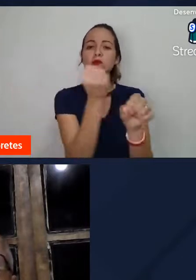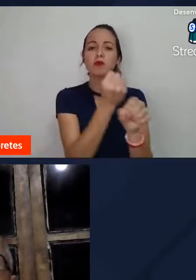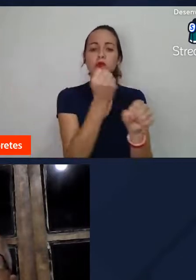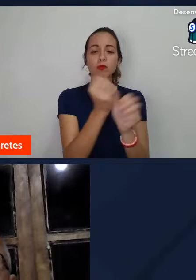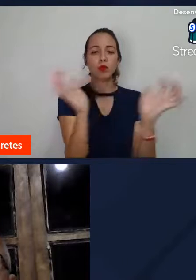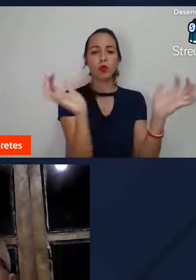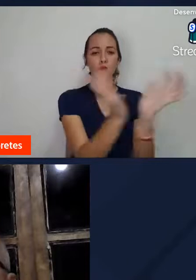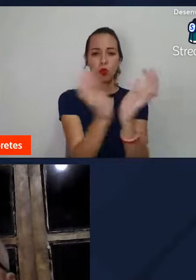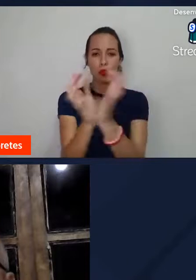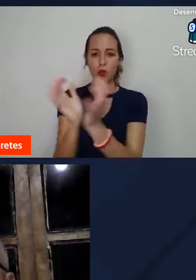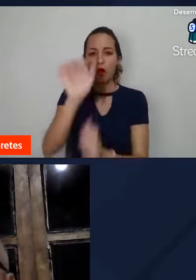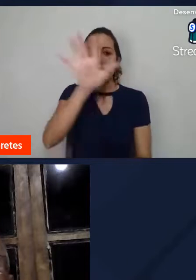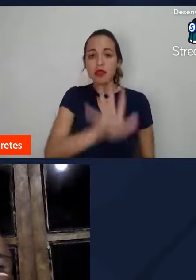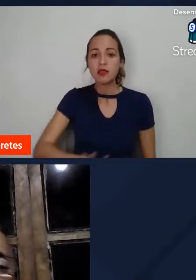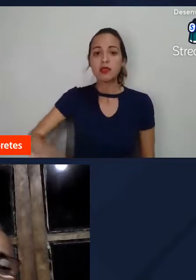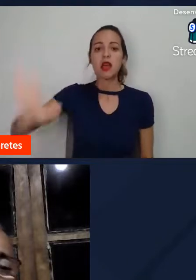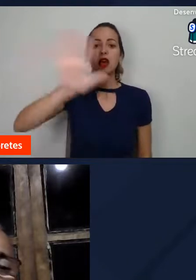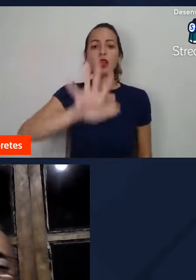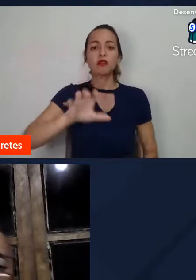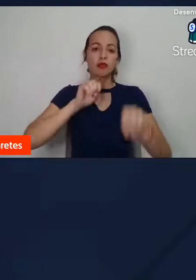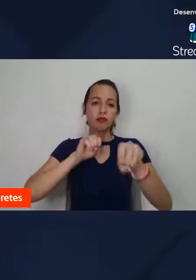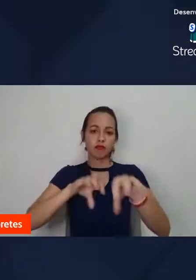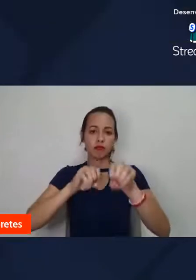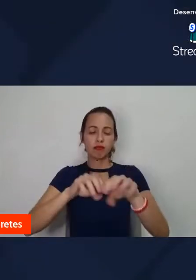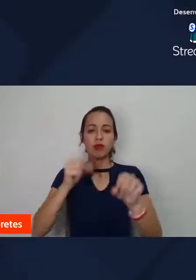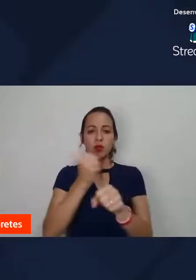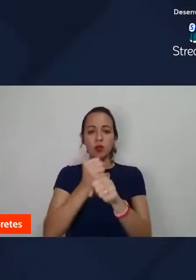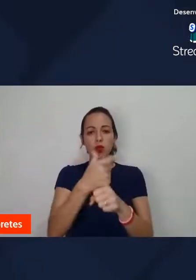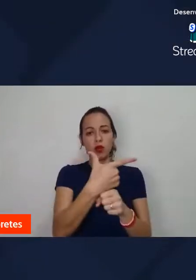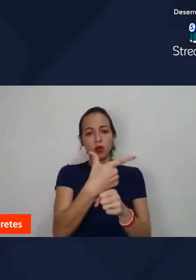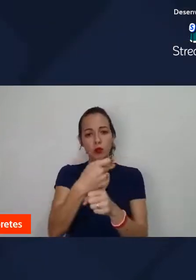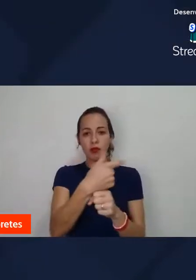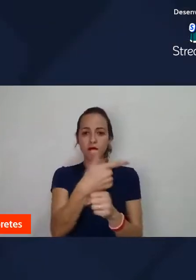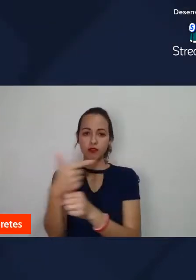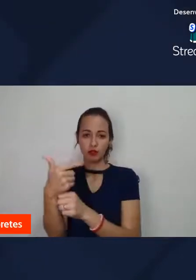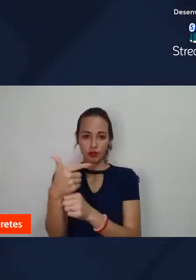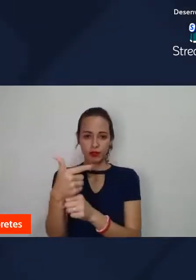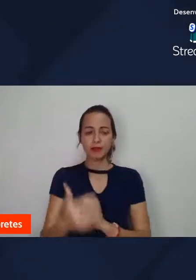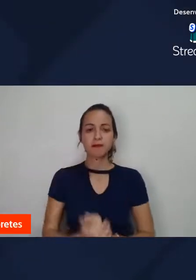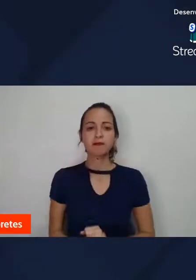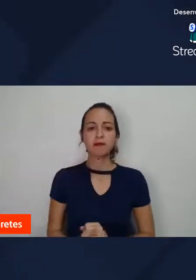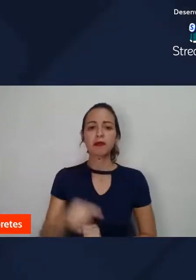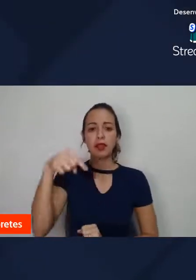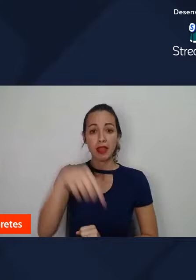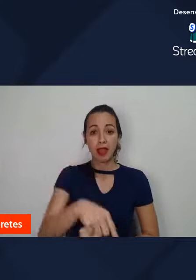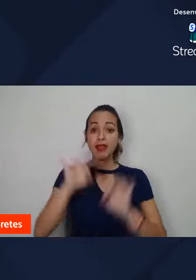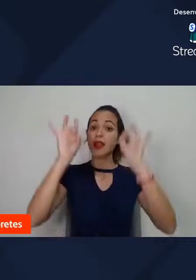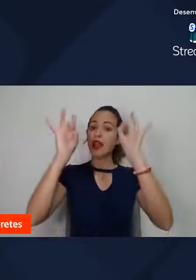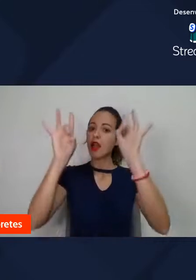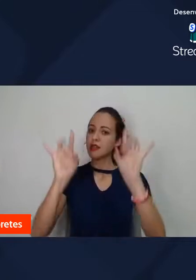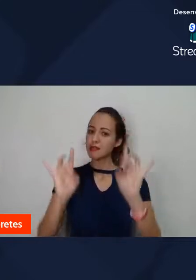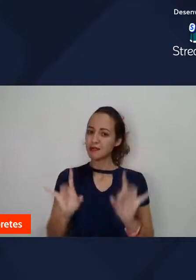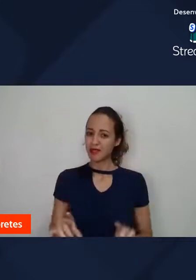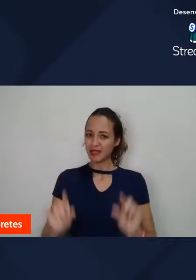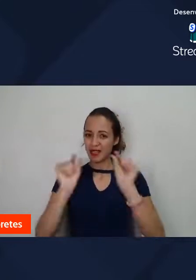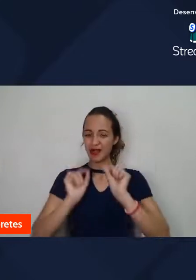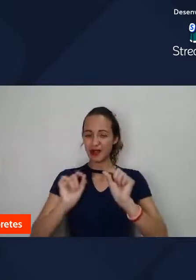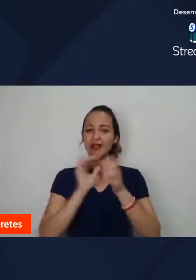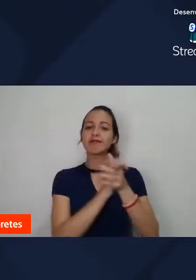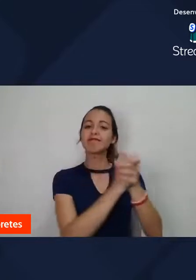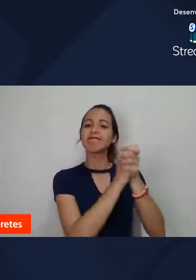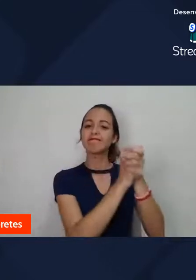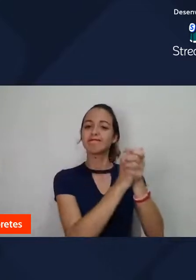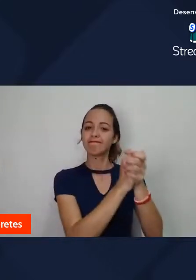estadual e nacional popular de educação de 2022. E aqui, especialmente, eu saúdo